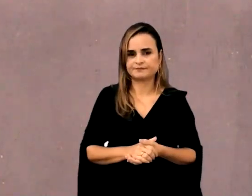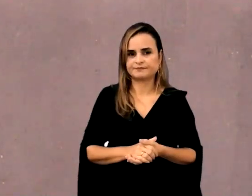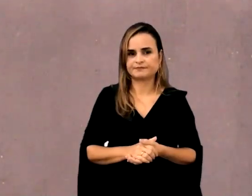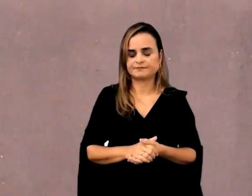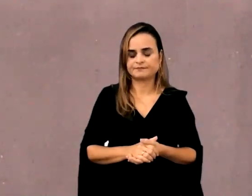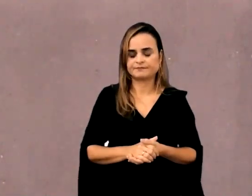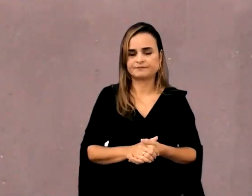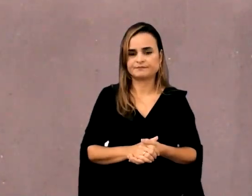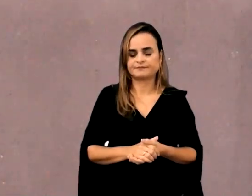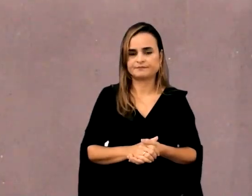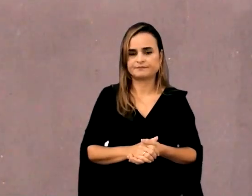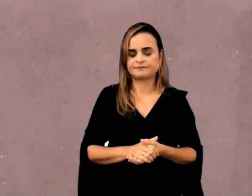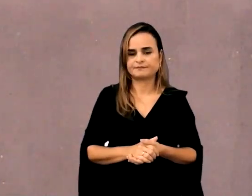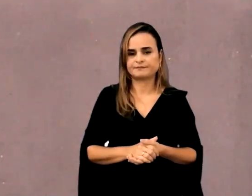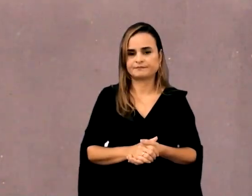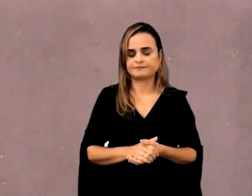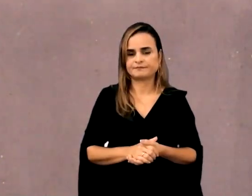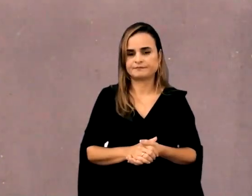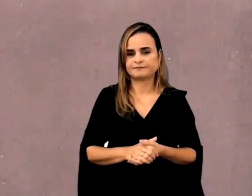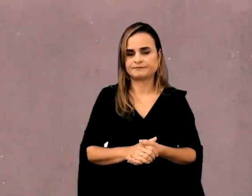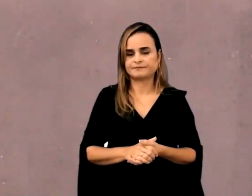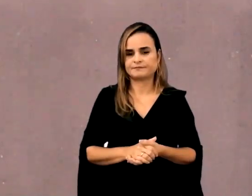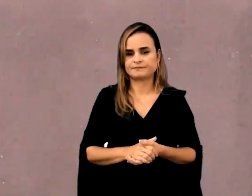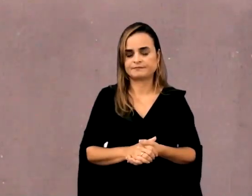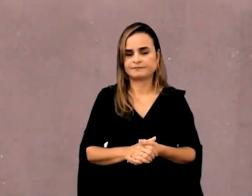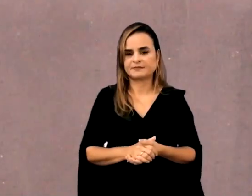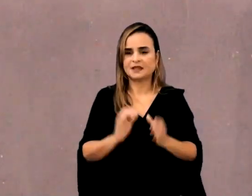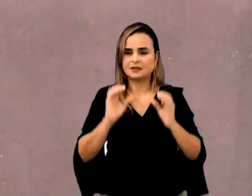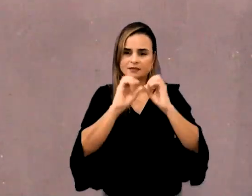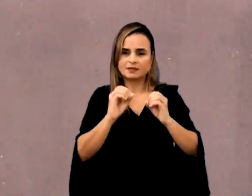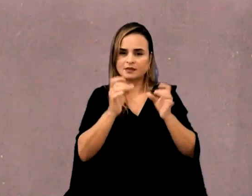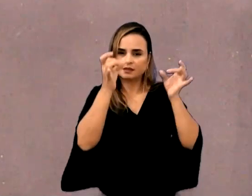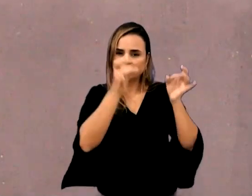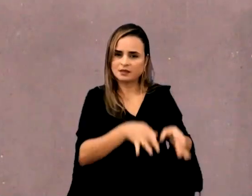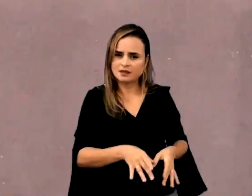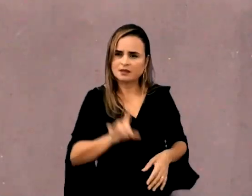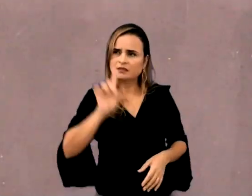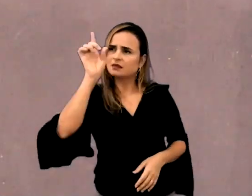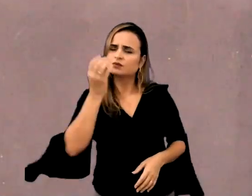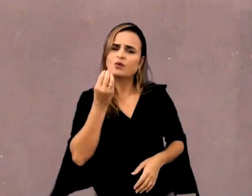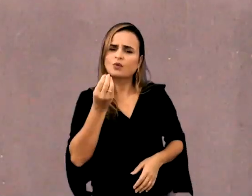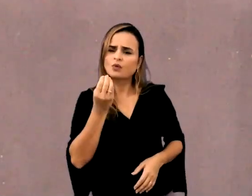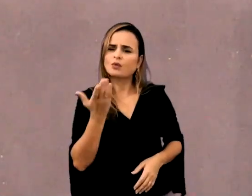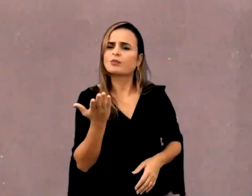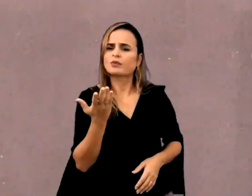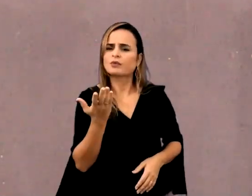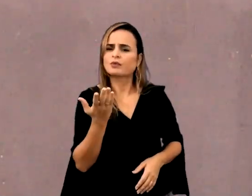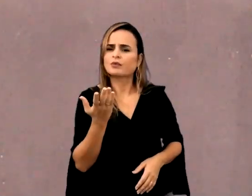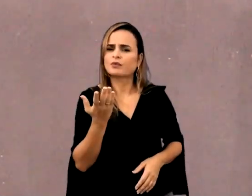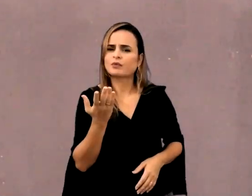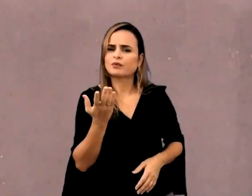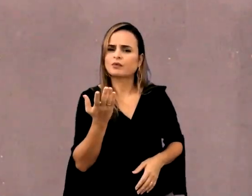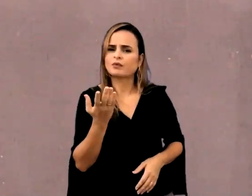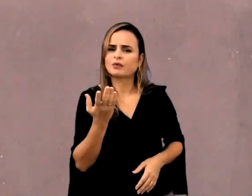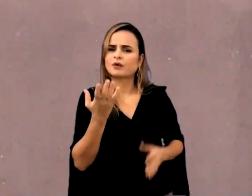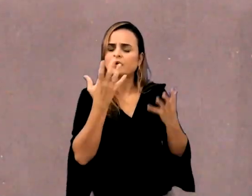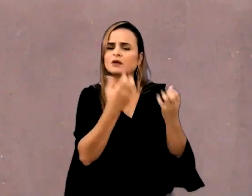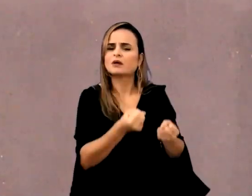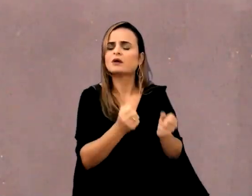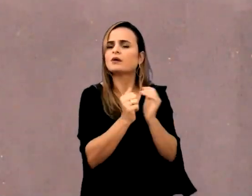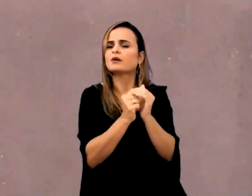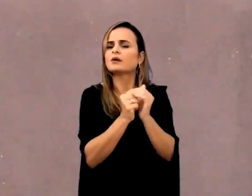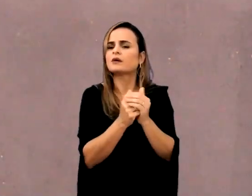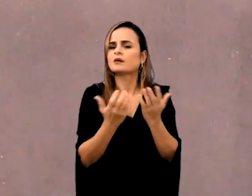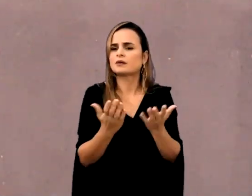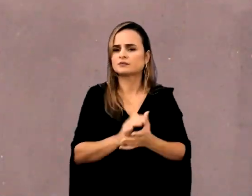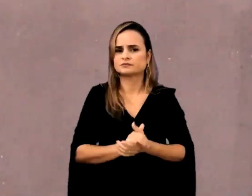Porque senão, nosso Deus não vai nos ouvir. E isso, gente, começa com uma vida